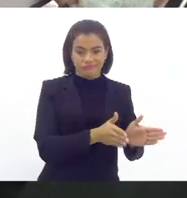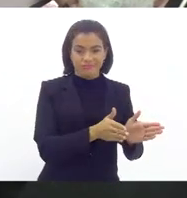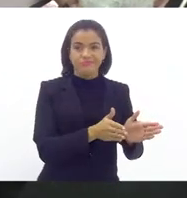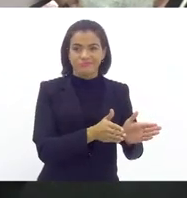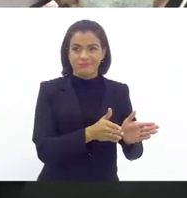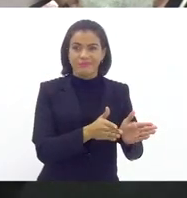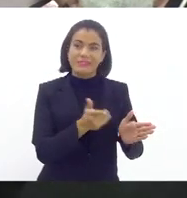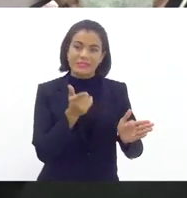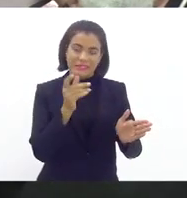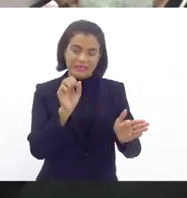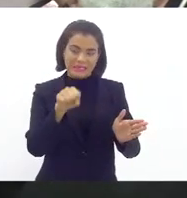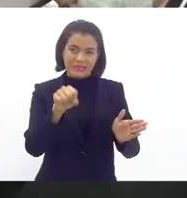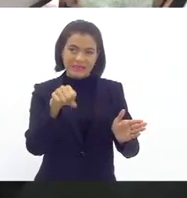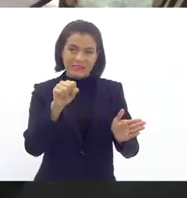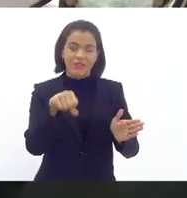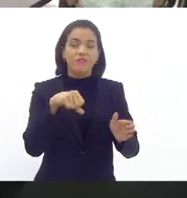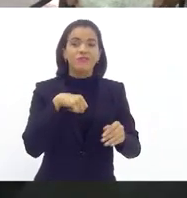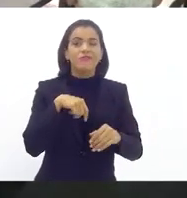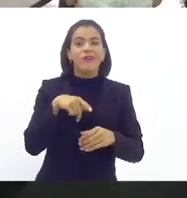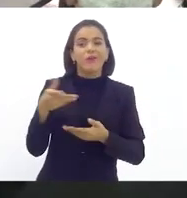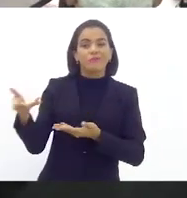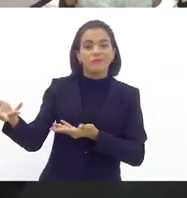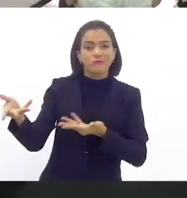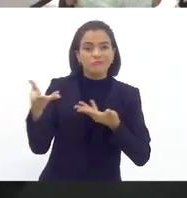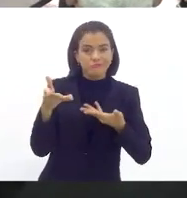Isso. Então, vamos chamar